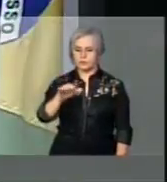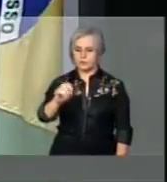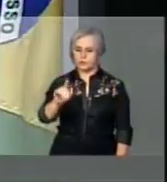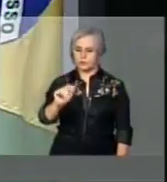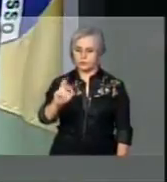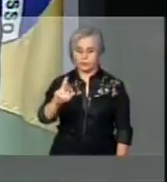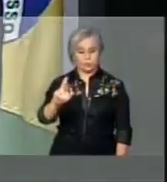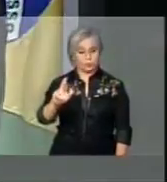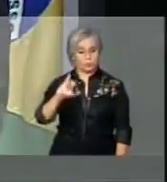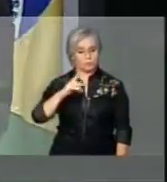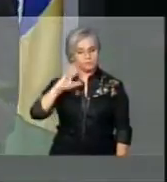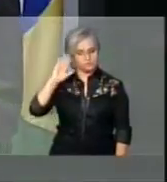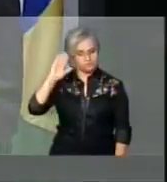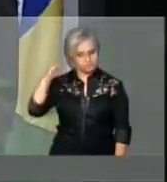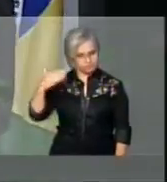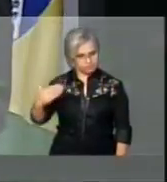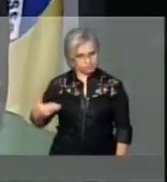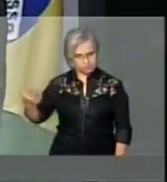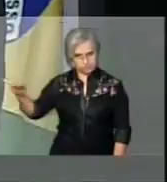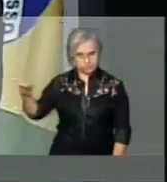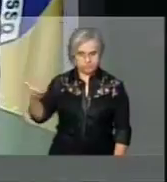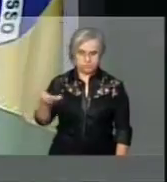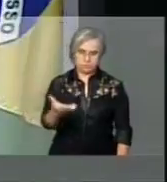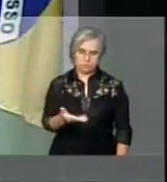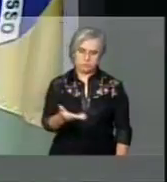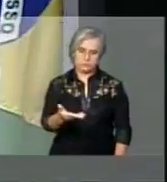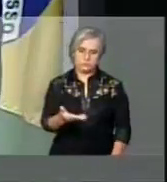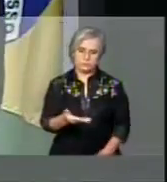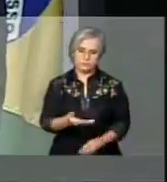que honrosamente